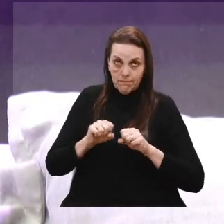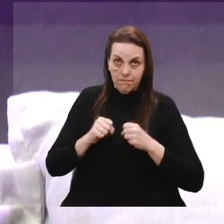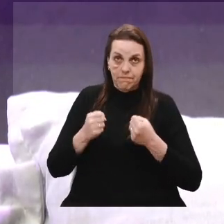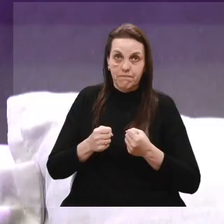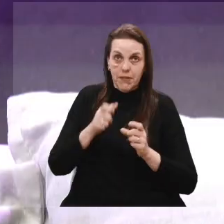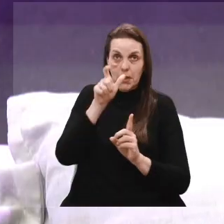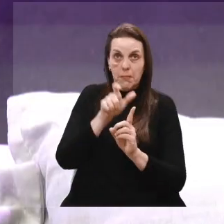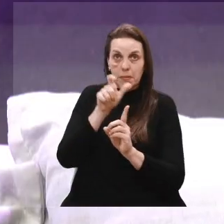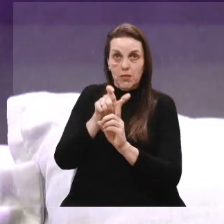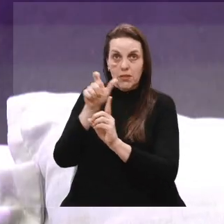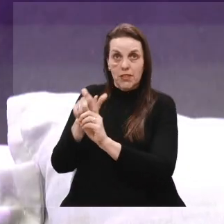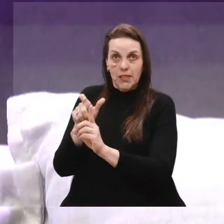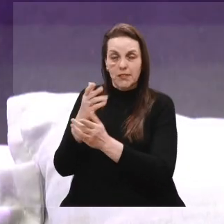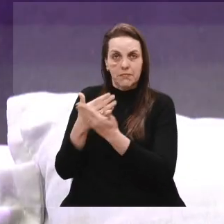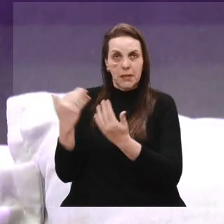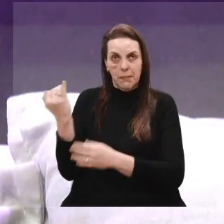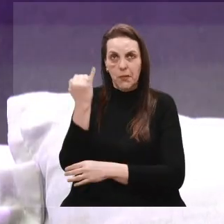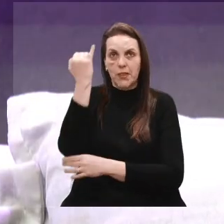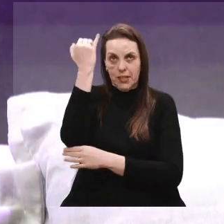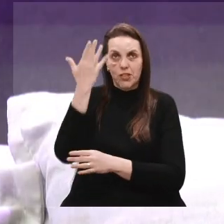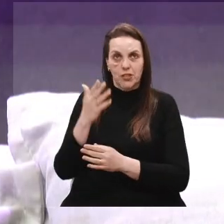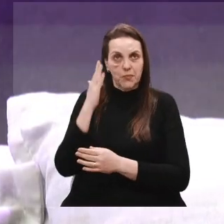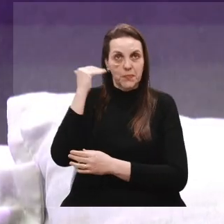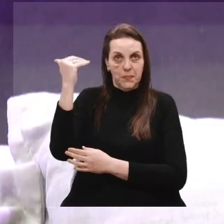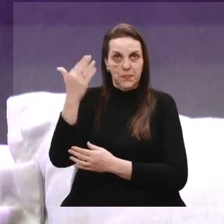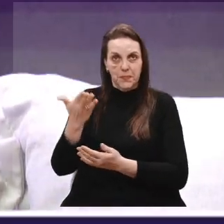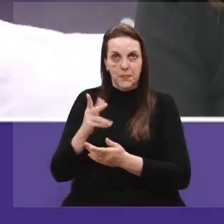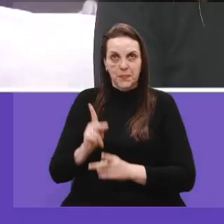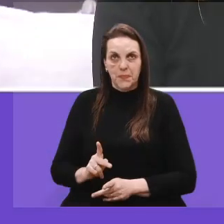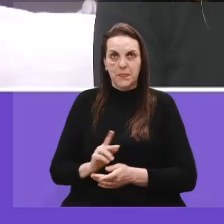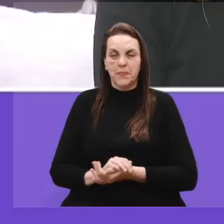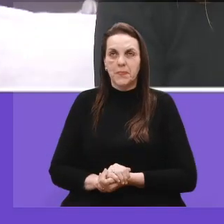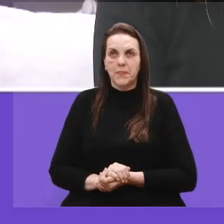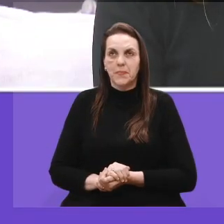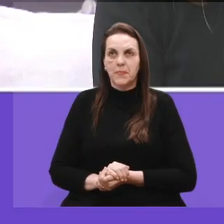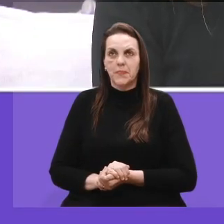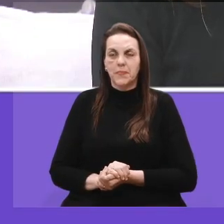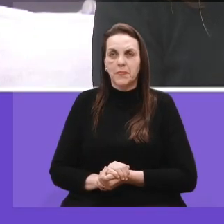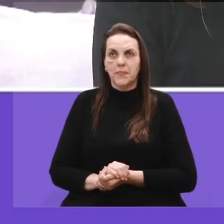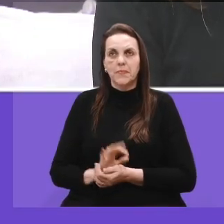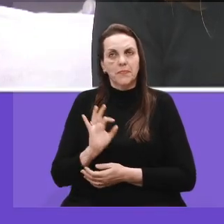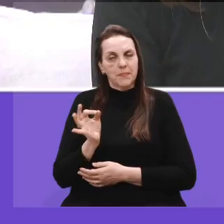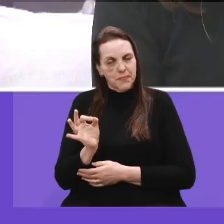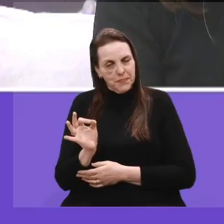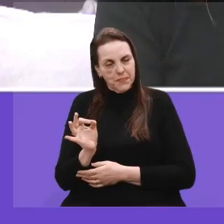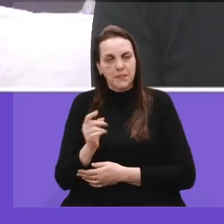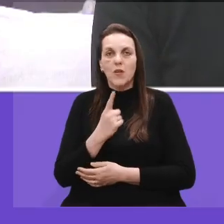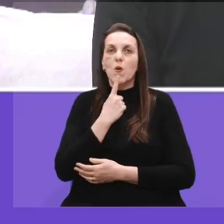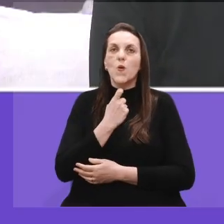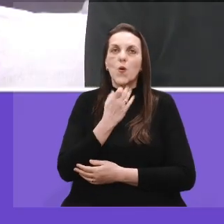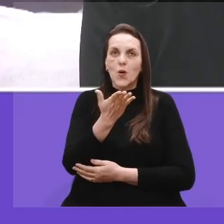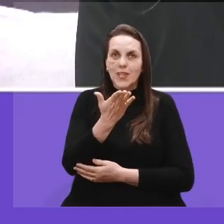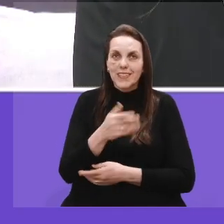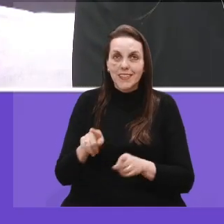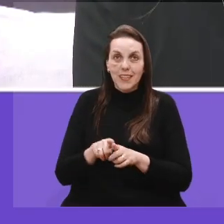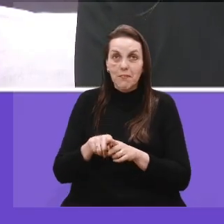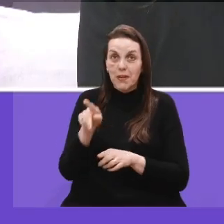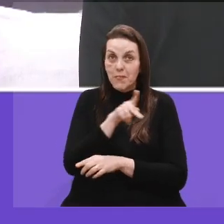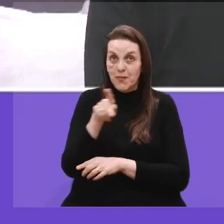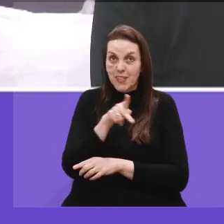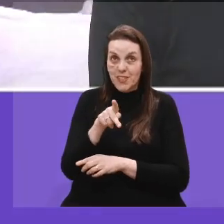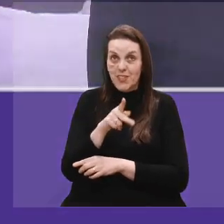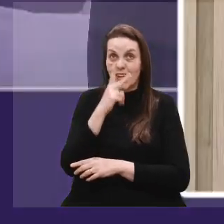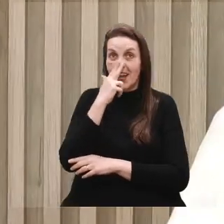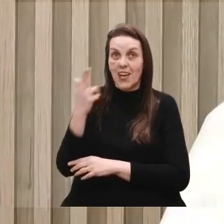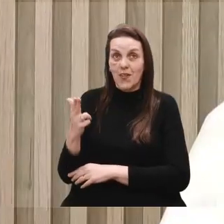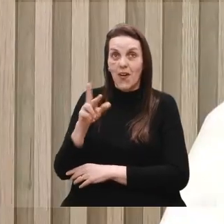nossas personalidades, assim, né, que foram importantes no PDT. É isso aí. Certo. Rose, você também é